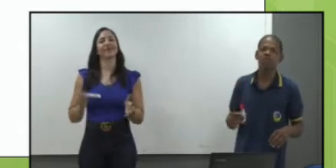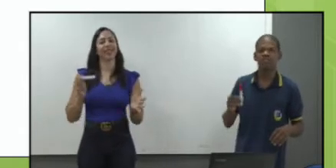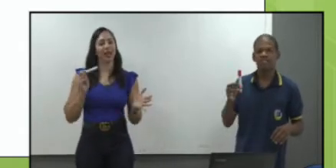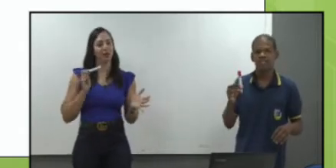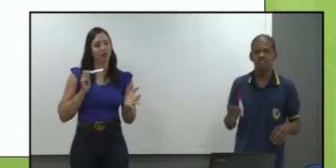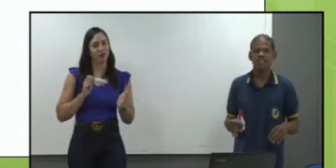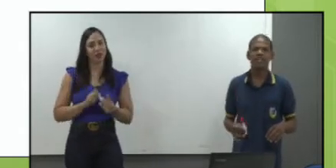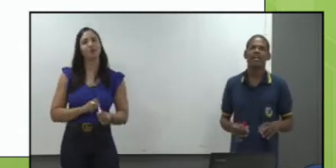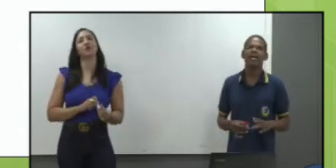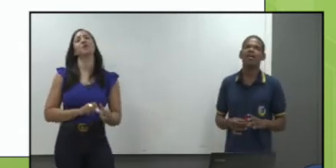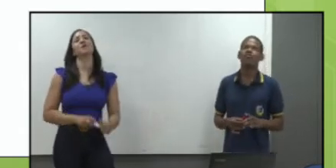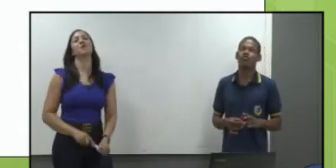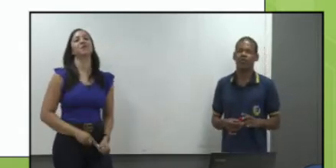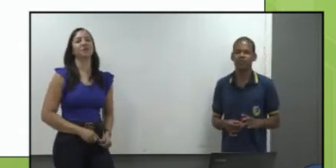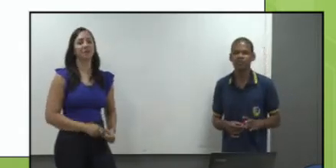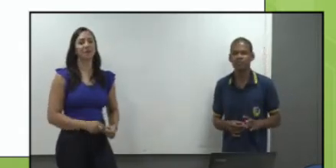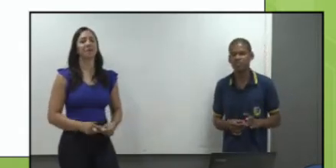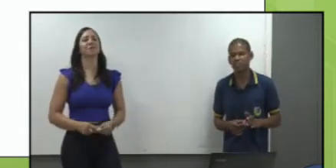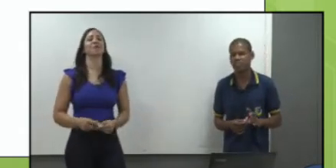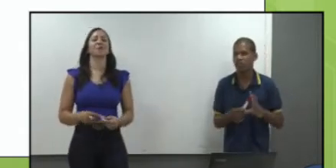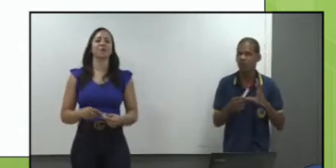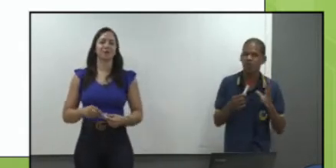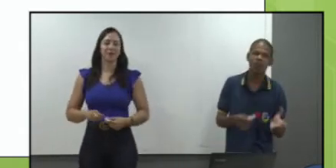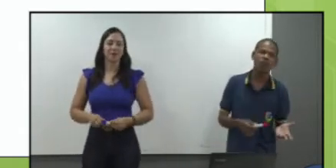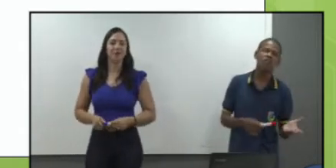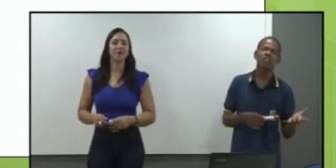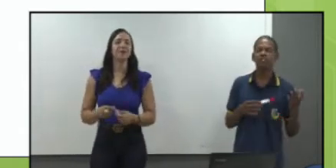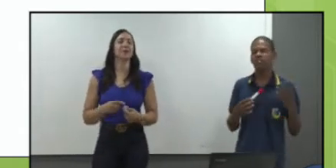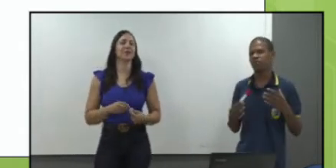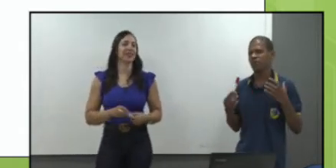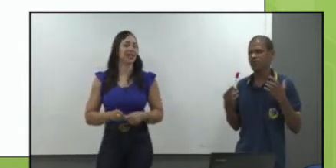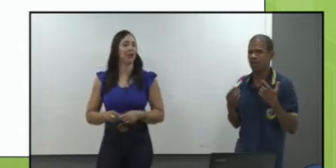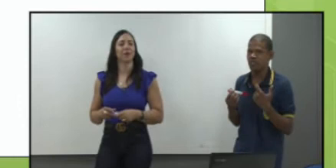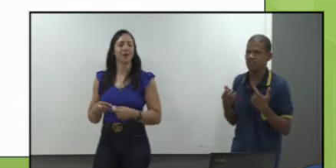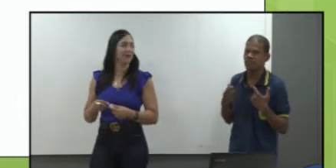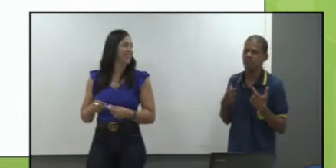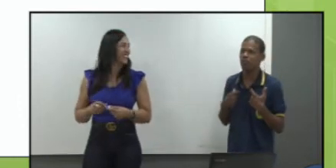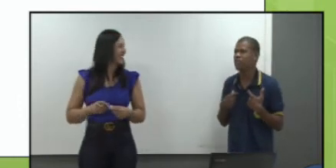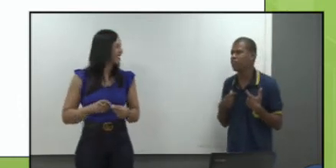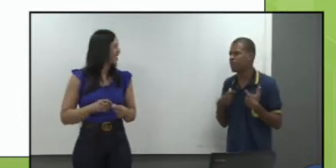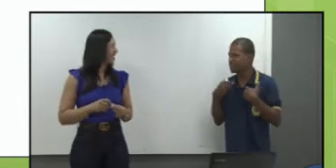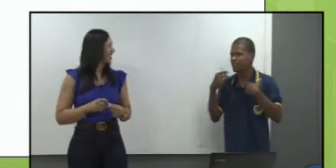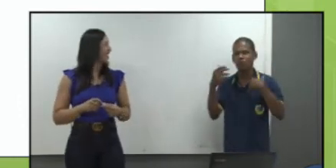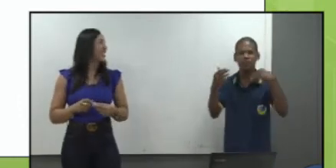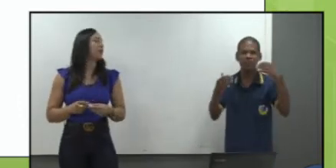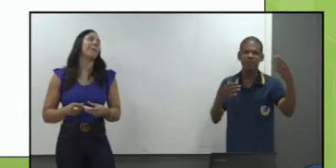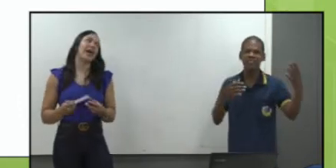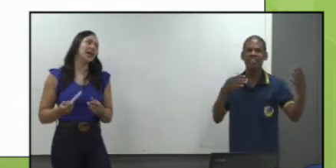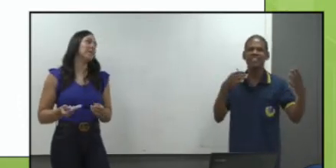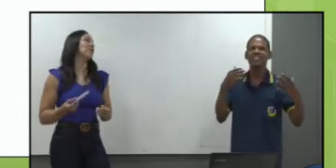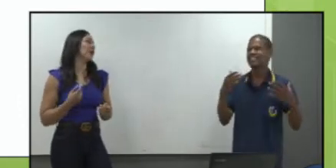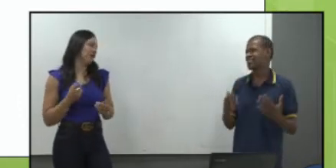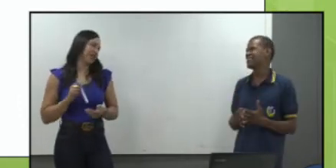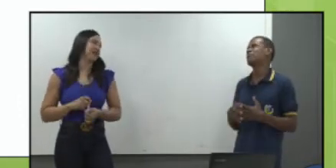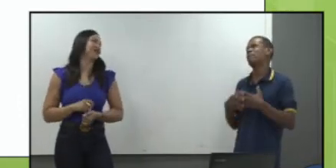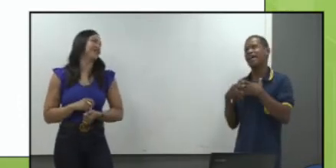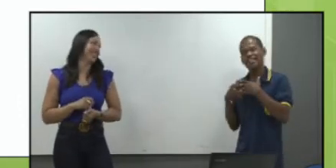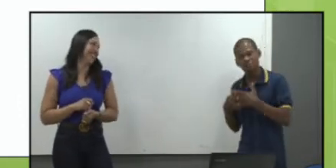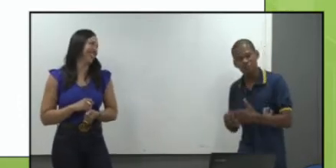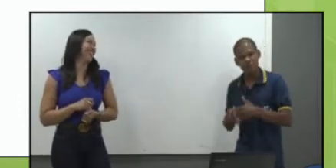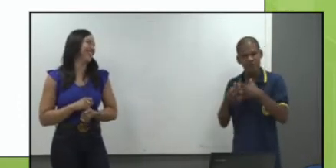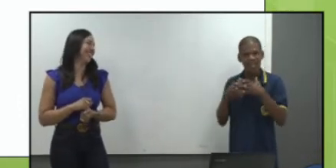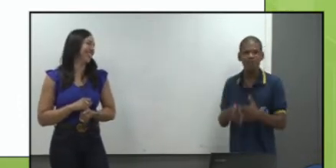Pernambuco. É o frevo. É o frevo. Muita gente diz, não, é o forró. Não, eu, na minha opinião, porque assim, as opiniões... Pernambuco é o